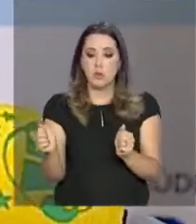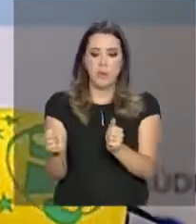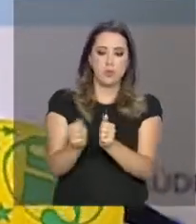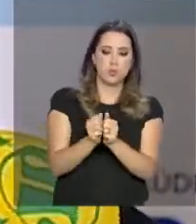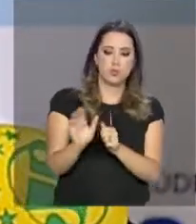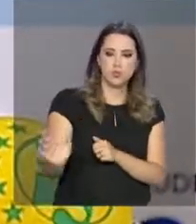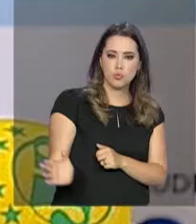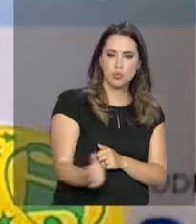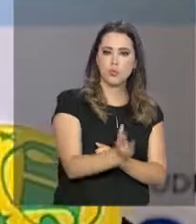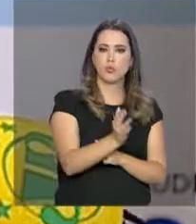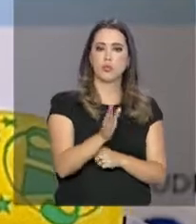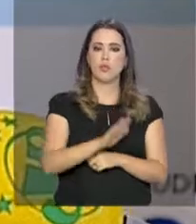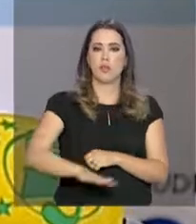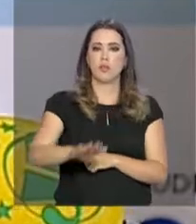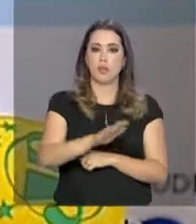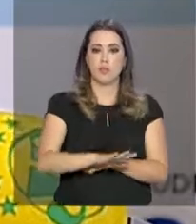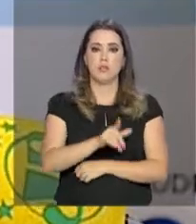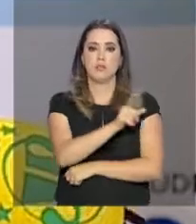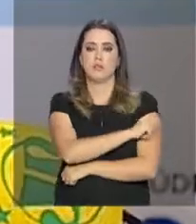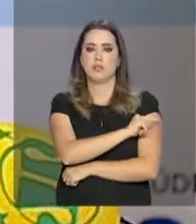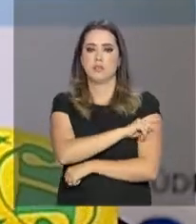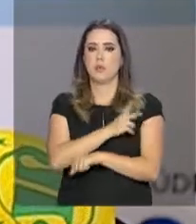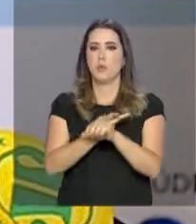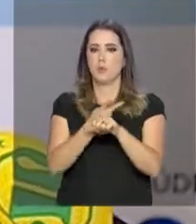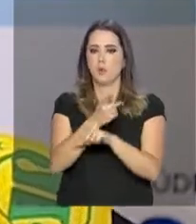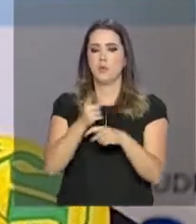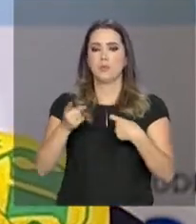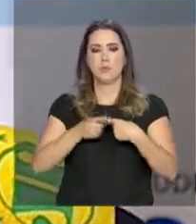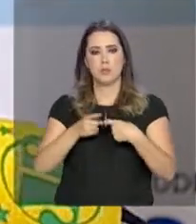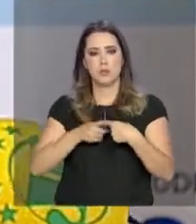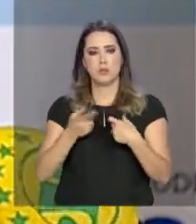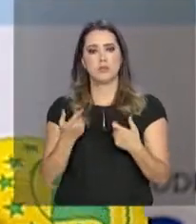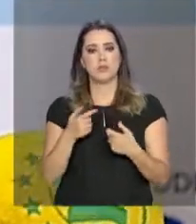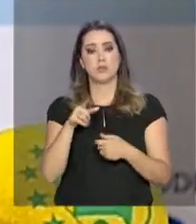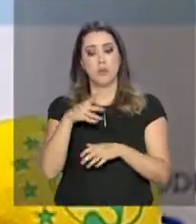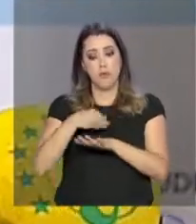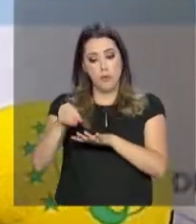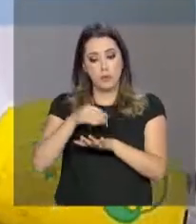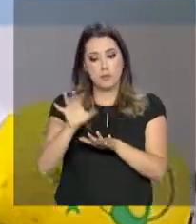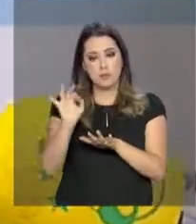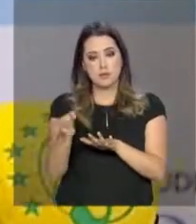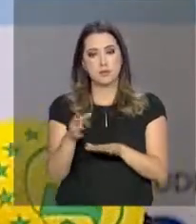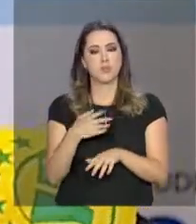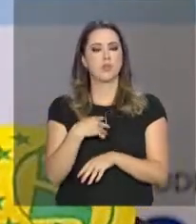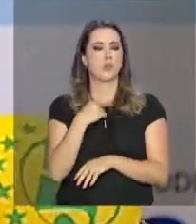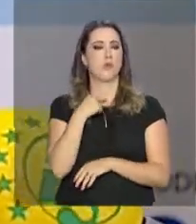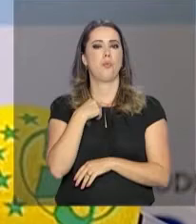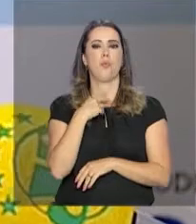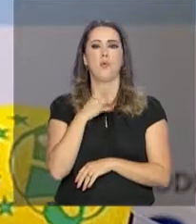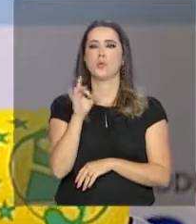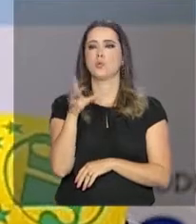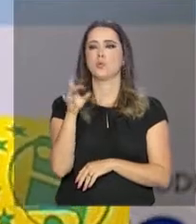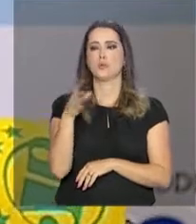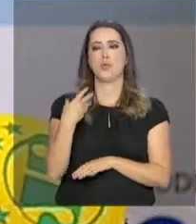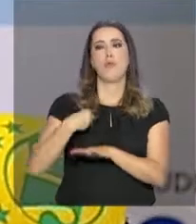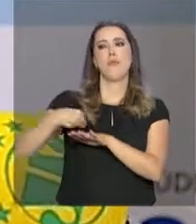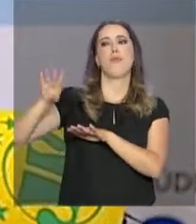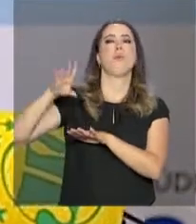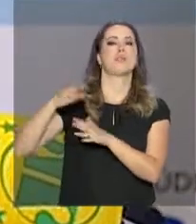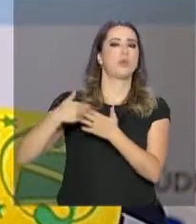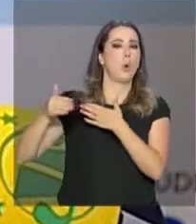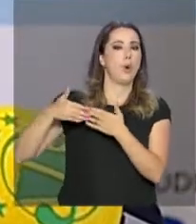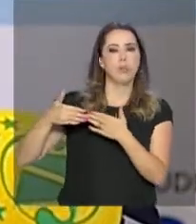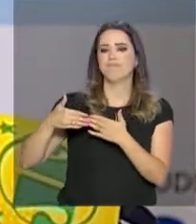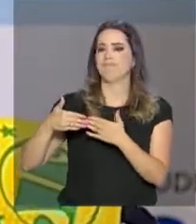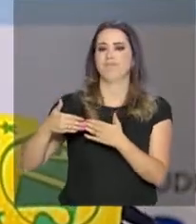na dúvida por favor procure um médico procure uma informação não se deixe levar por qualquer informação que